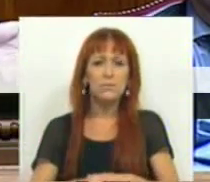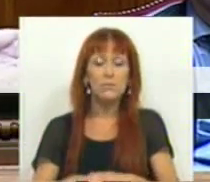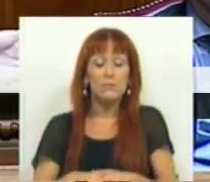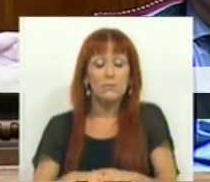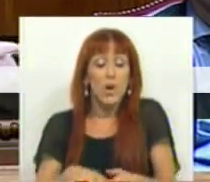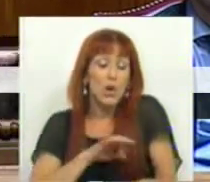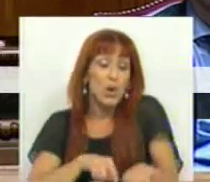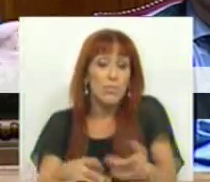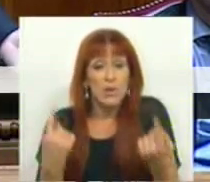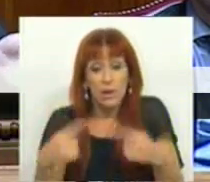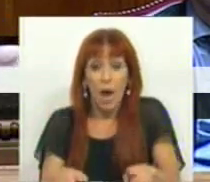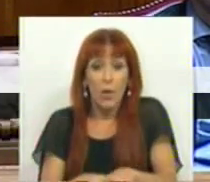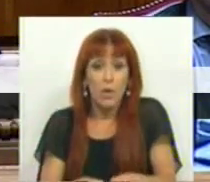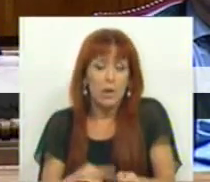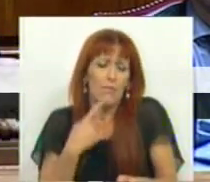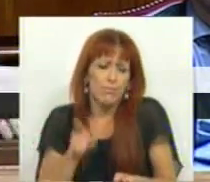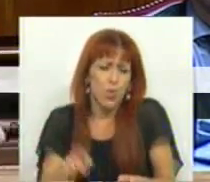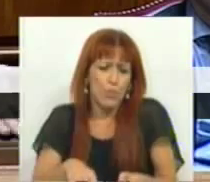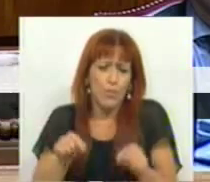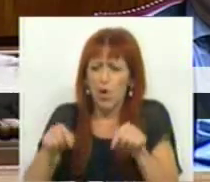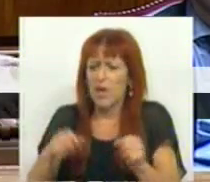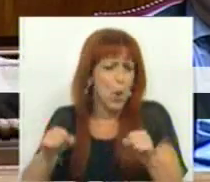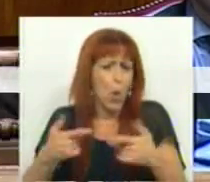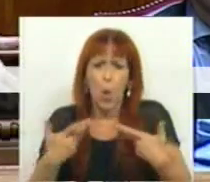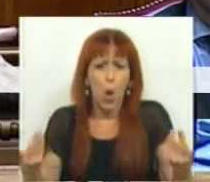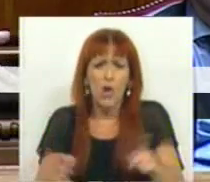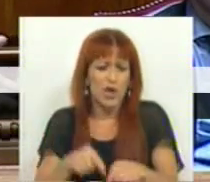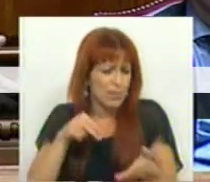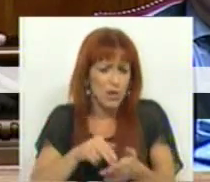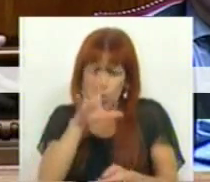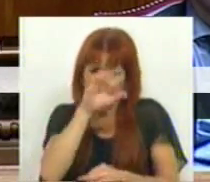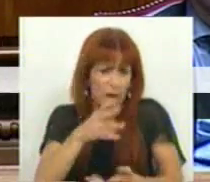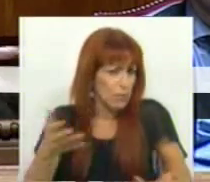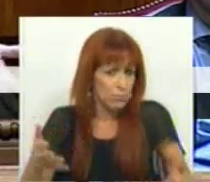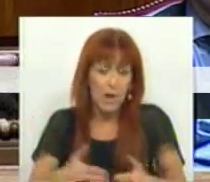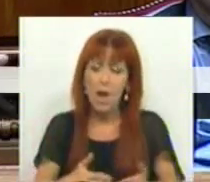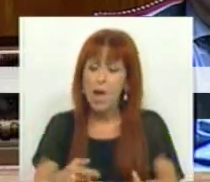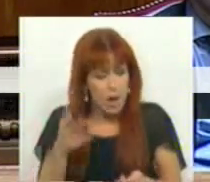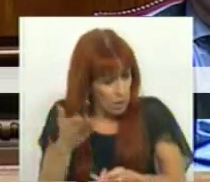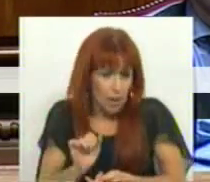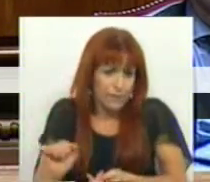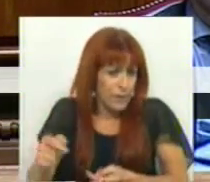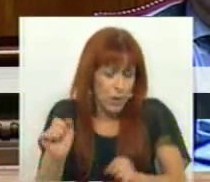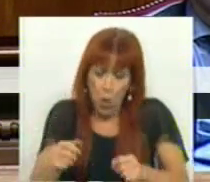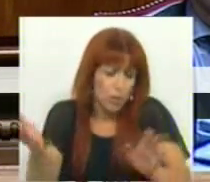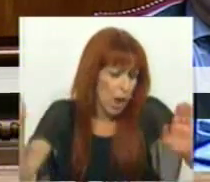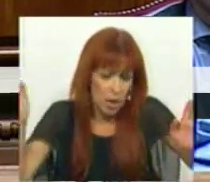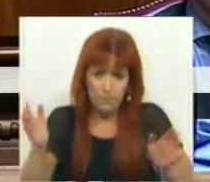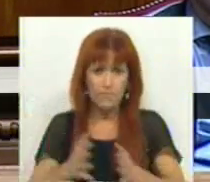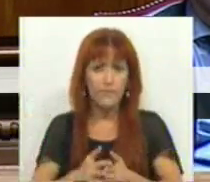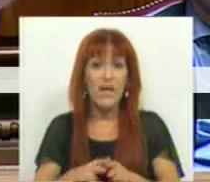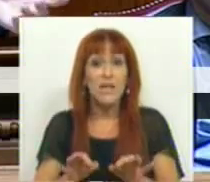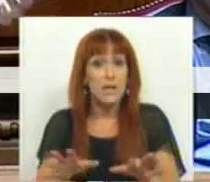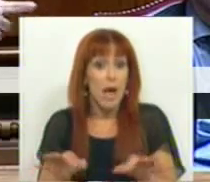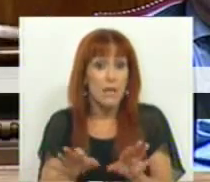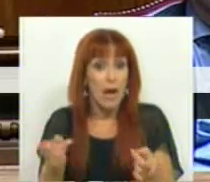senhor deputado tem aqui, com frequência, discordado das posições do Governo e está no seu direito de discordar.